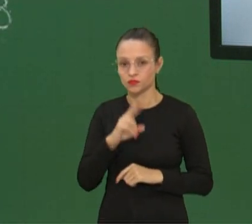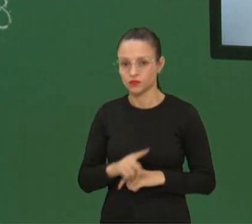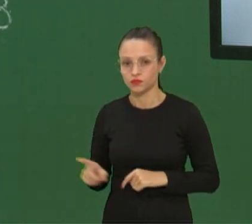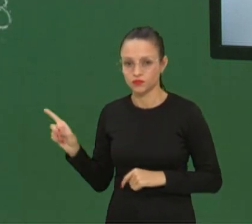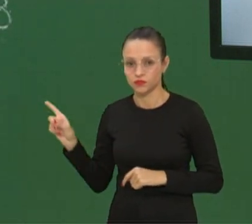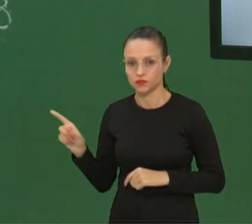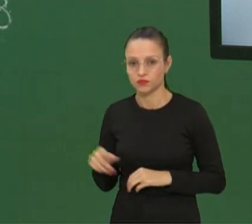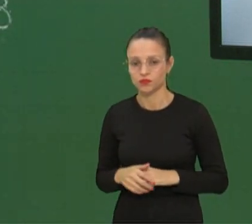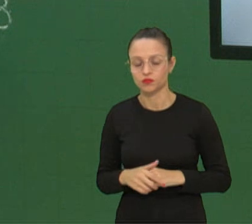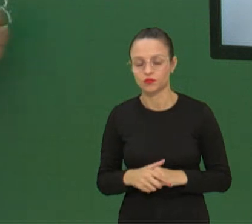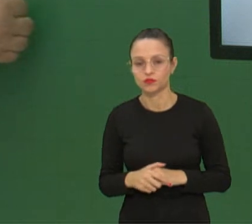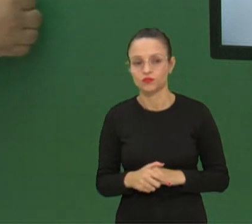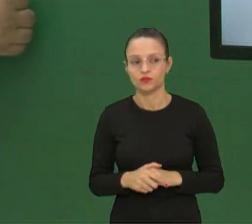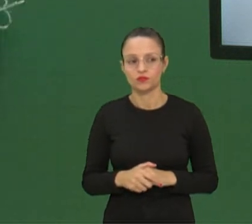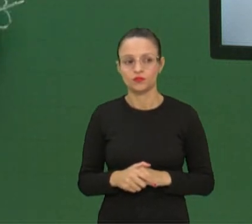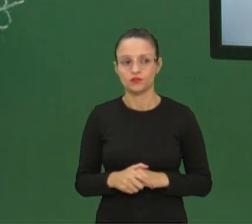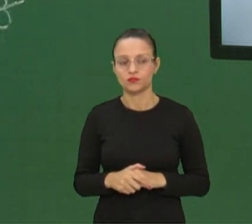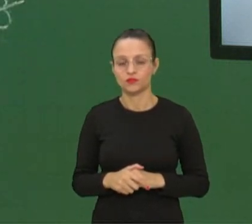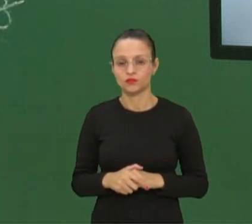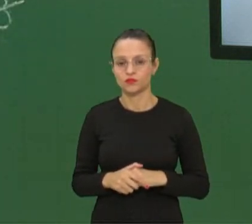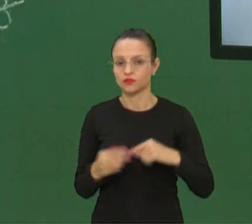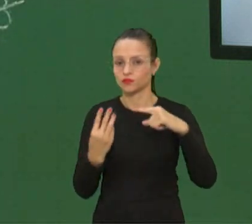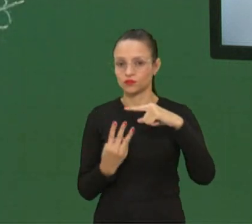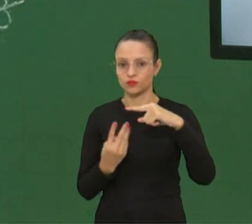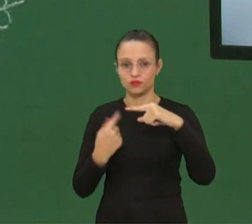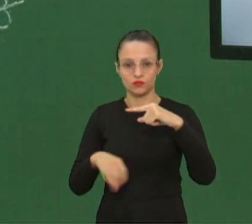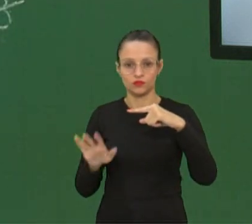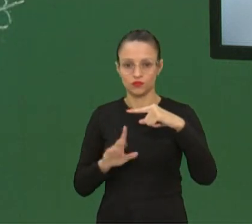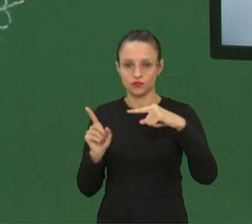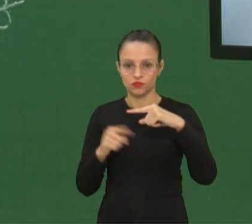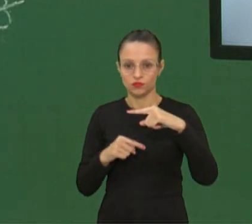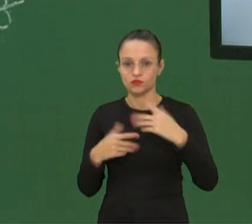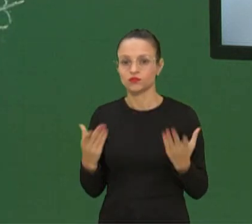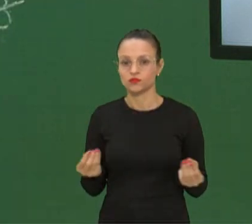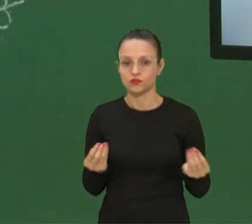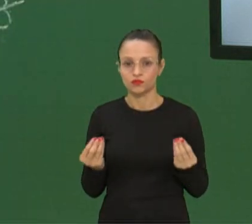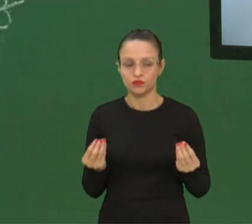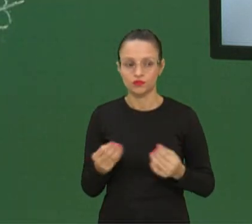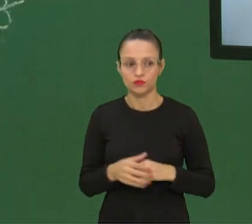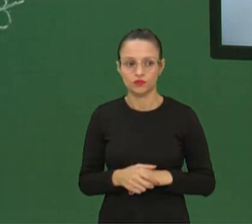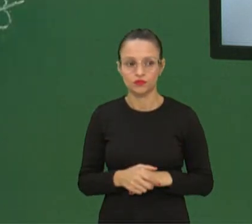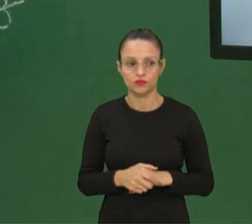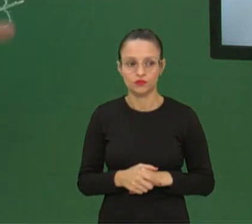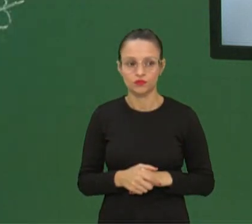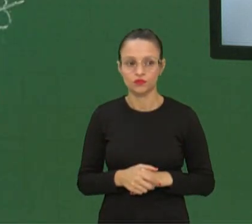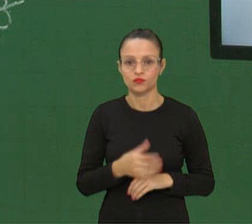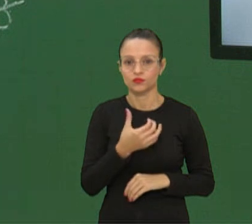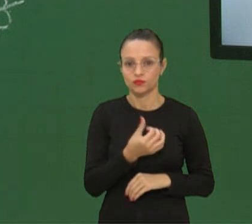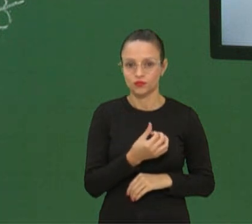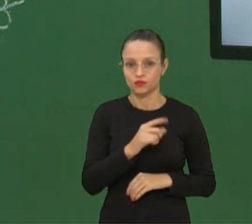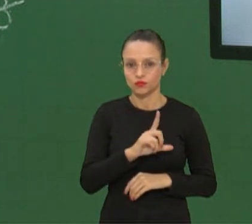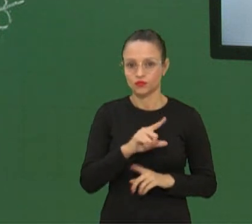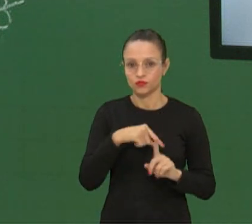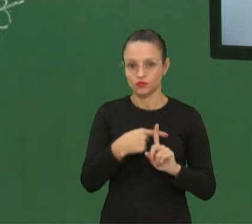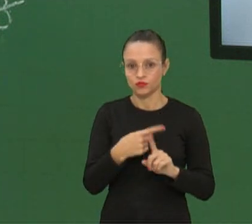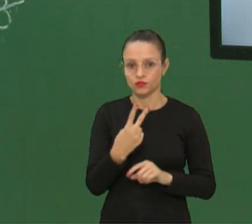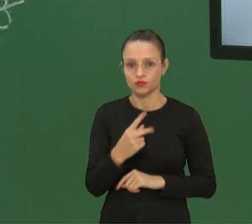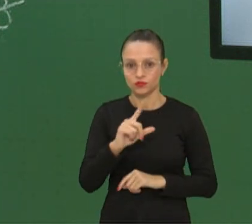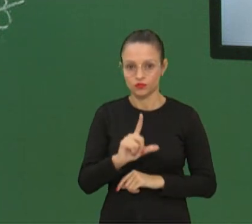certo? Denominador eu não preciso mais. Vai ficar como? 6L mais 2L,